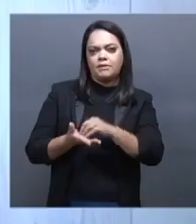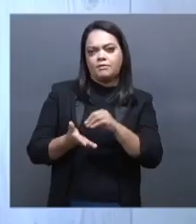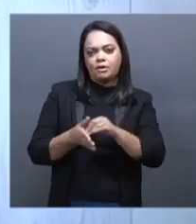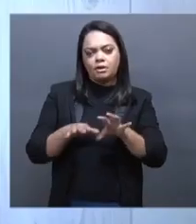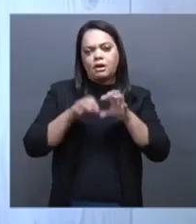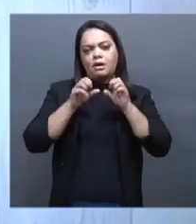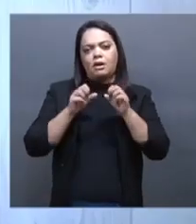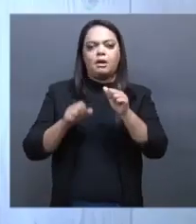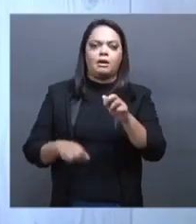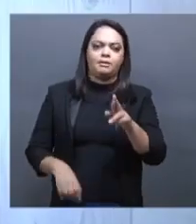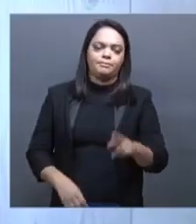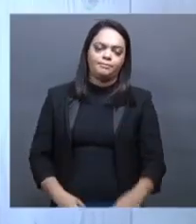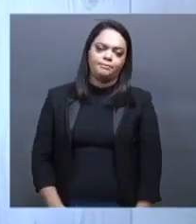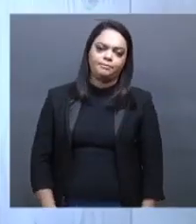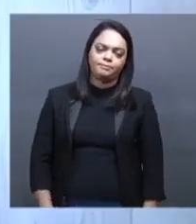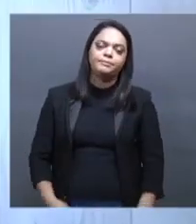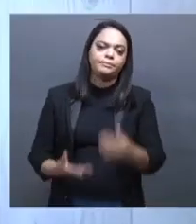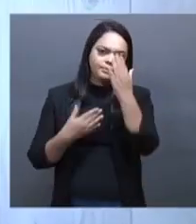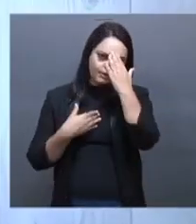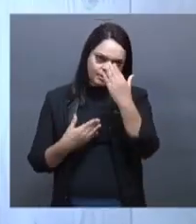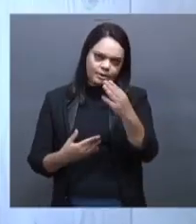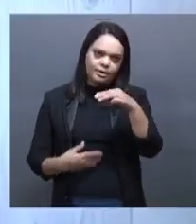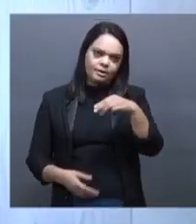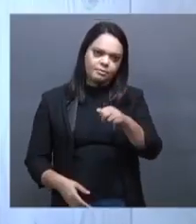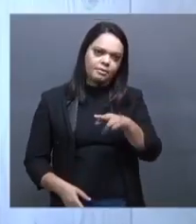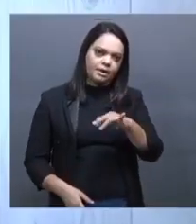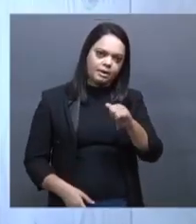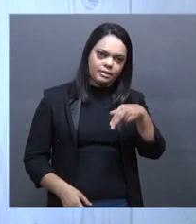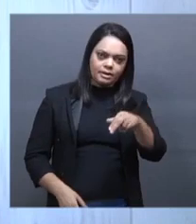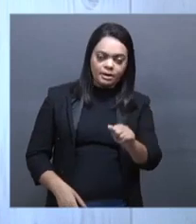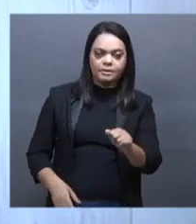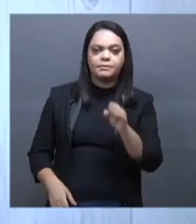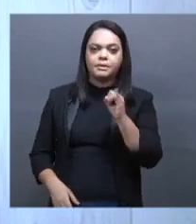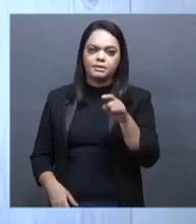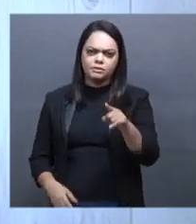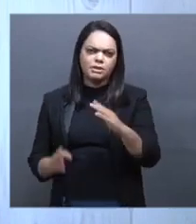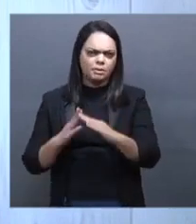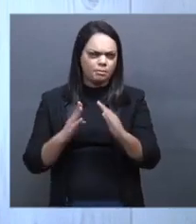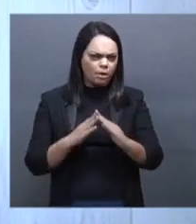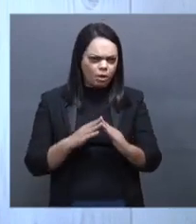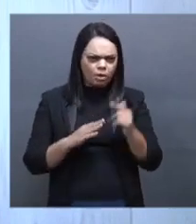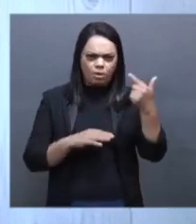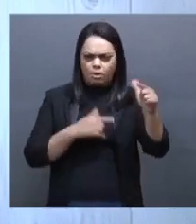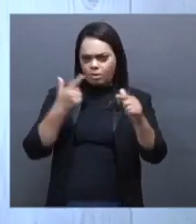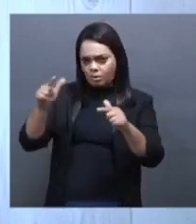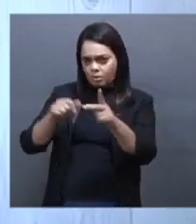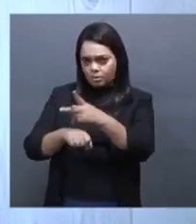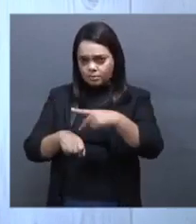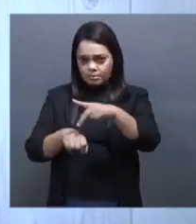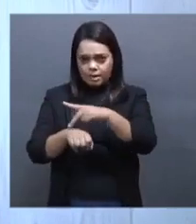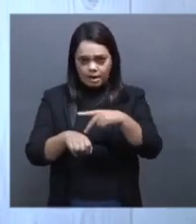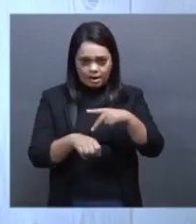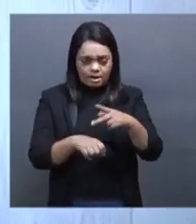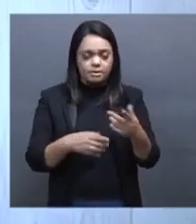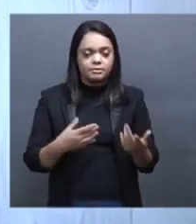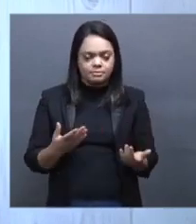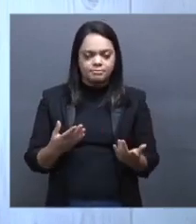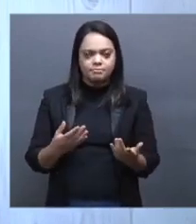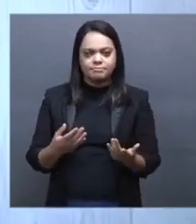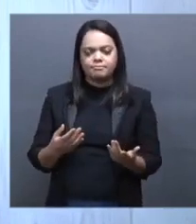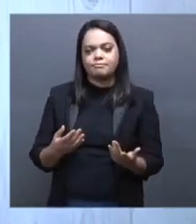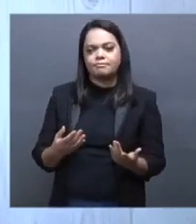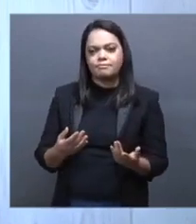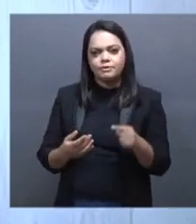ar. Muito obrigado, Mariana, pelo seu depoimento. E se você mora fora do país, fora do Brasil,